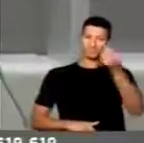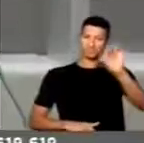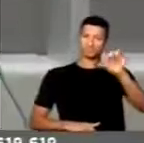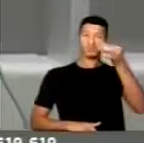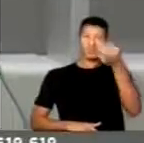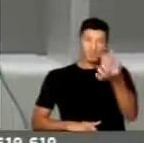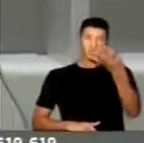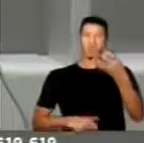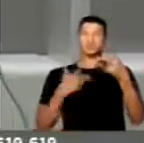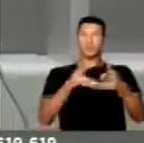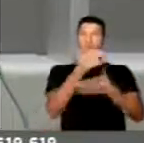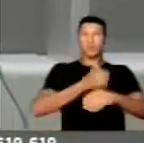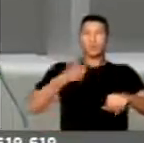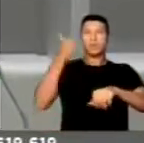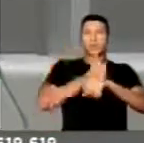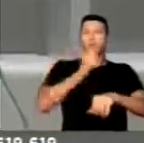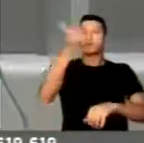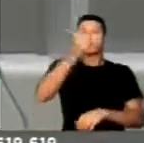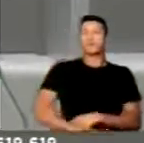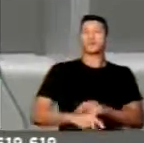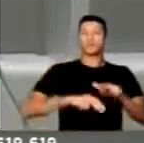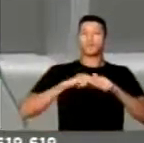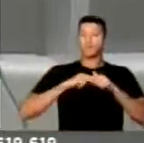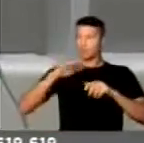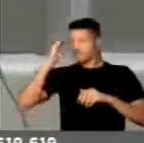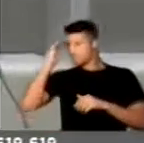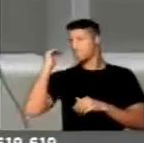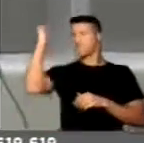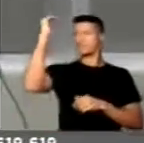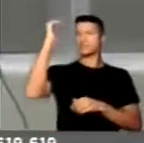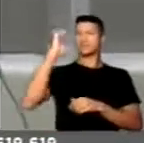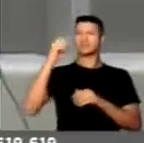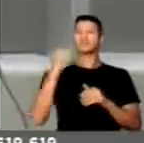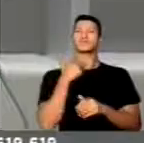64 com um golpe acionado por potências que